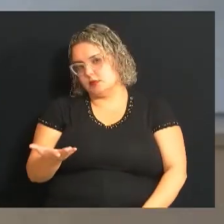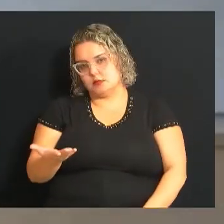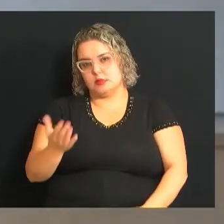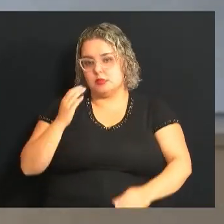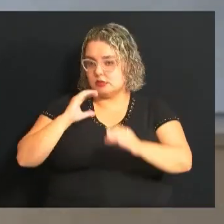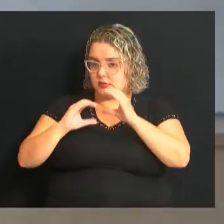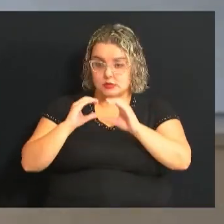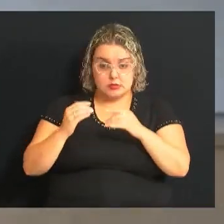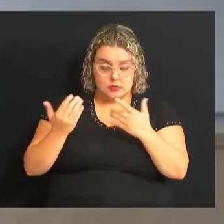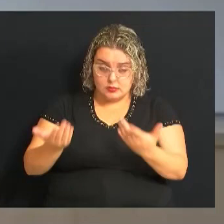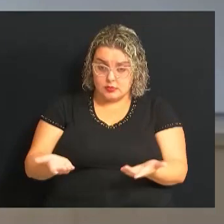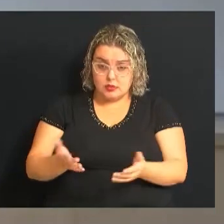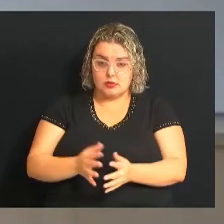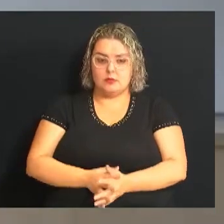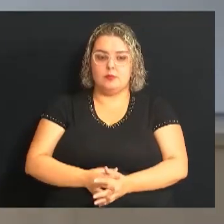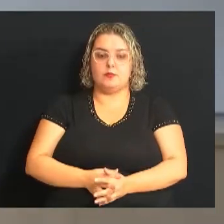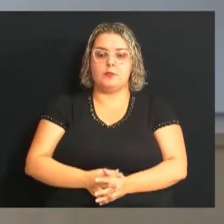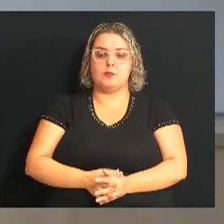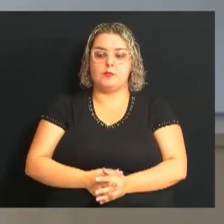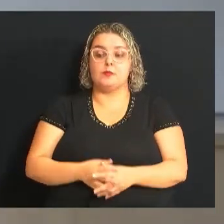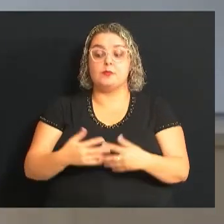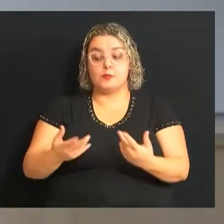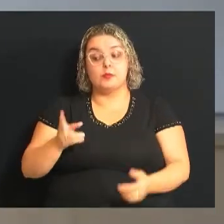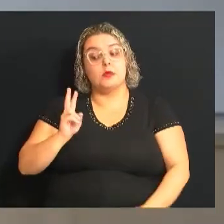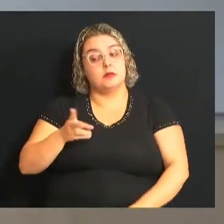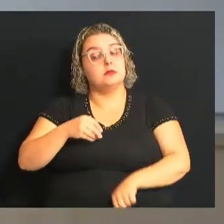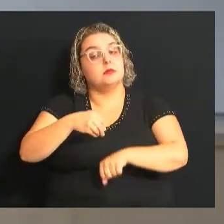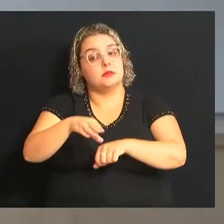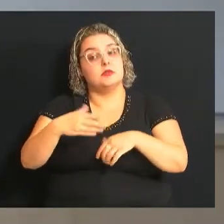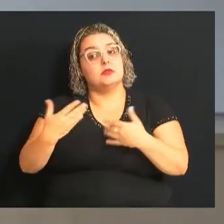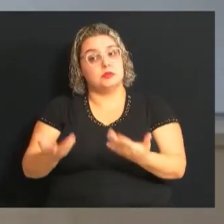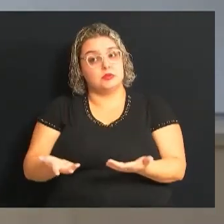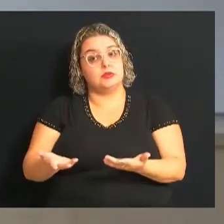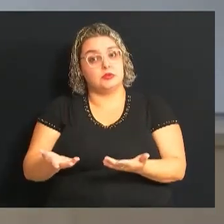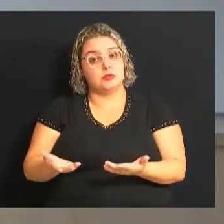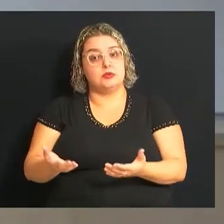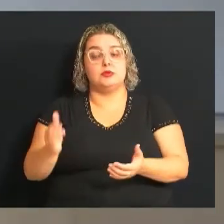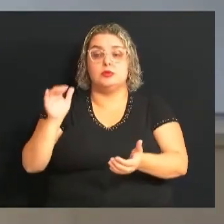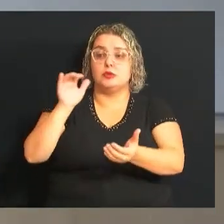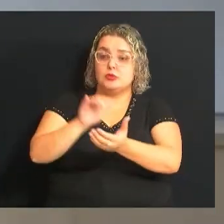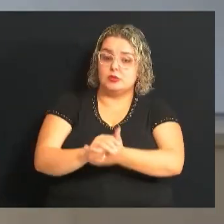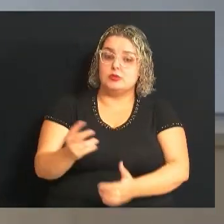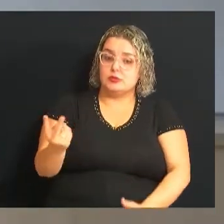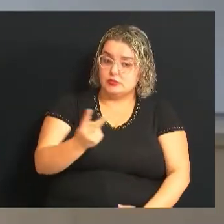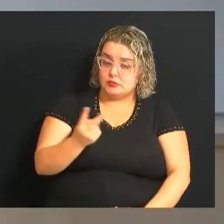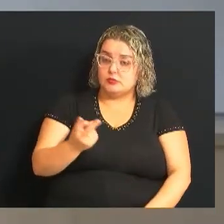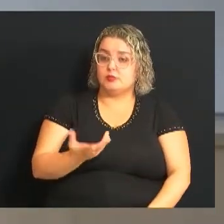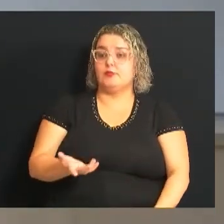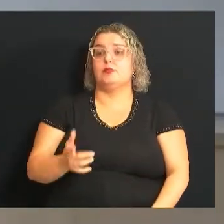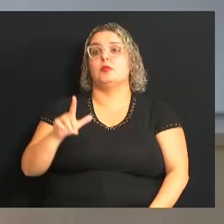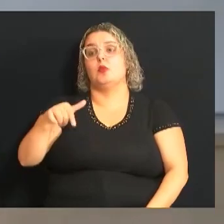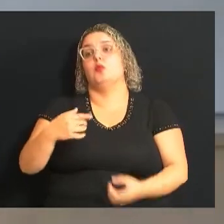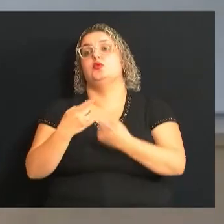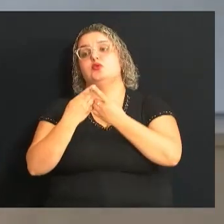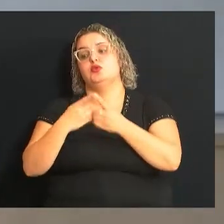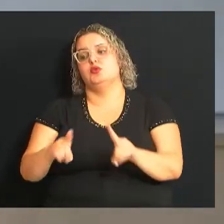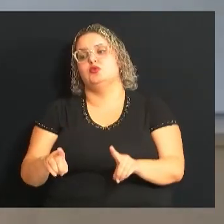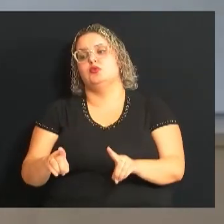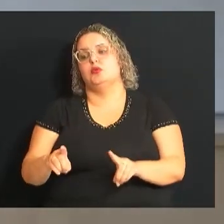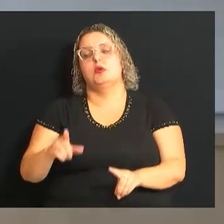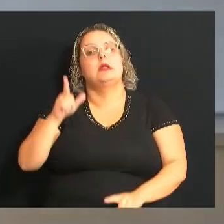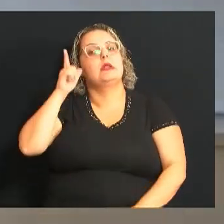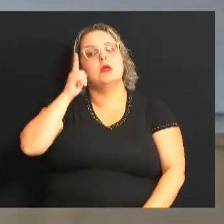comunicar. Então, eu sempre indico que o casal, né, parental, pós-divórcio, não conseguindo